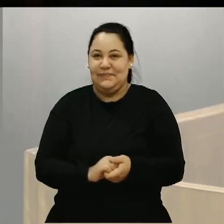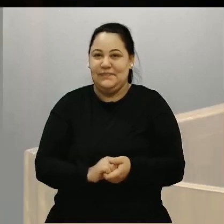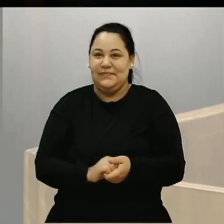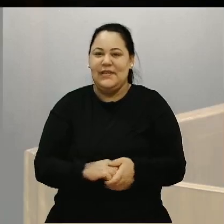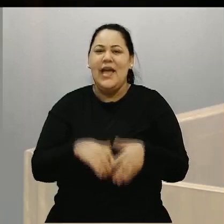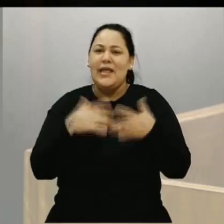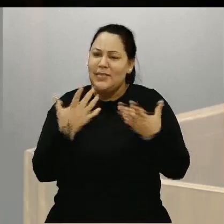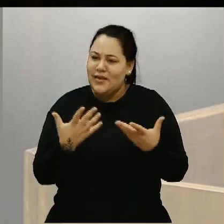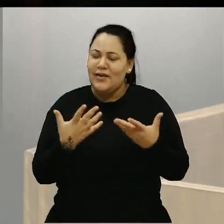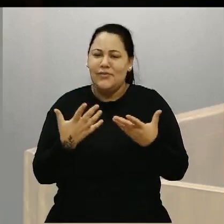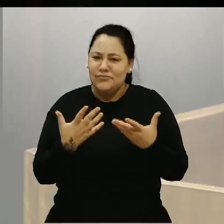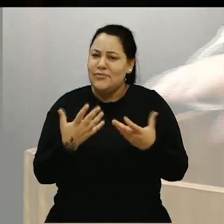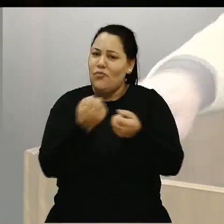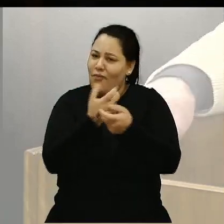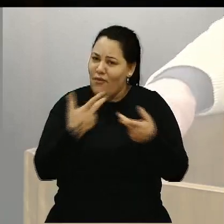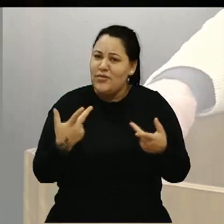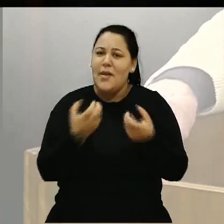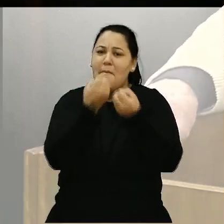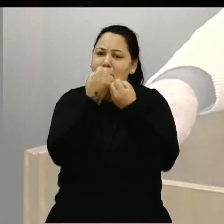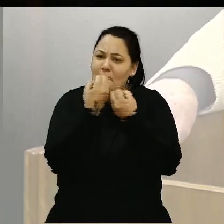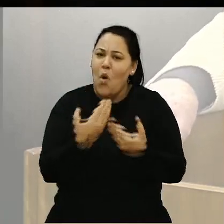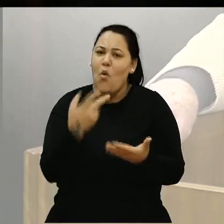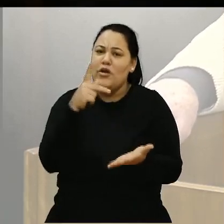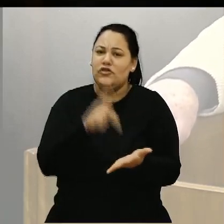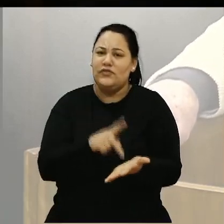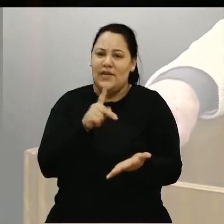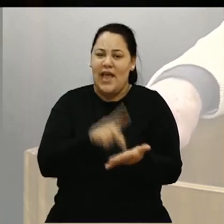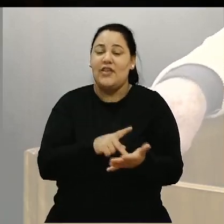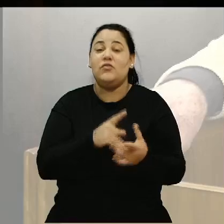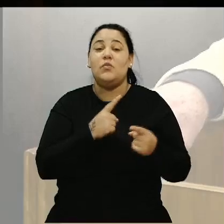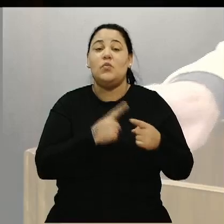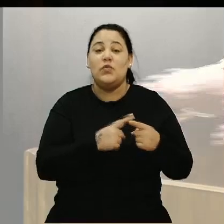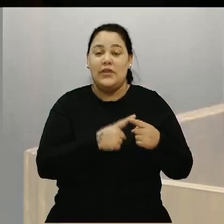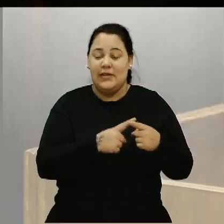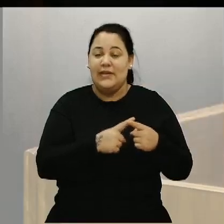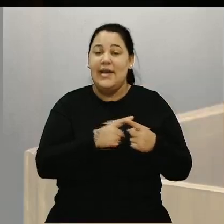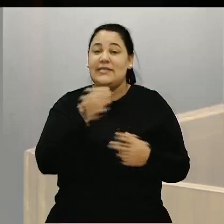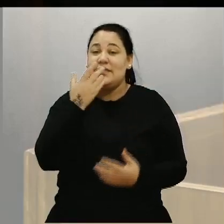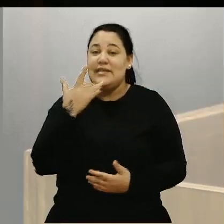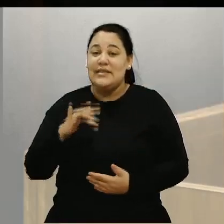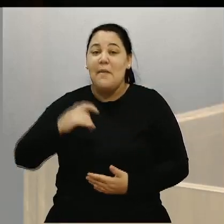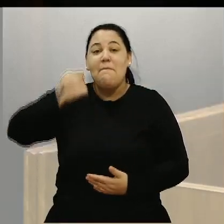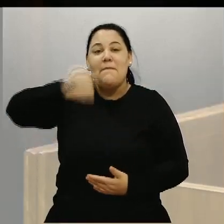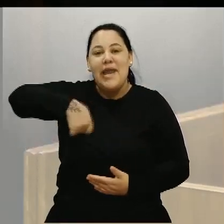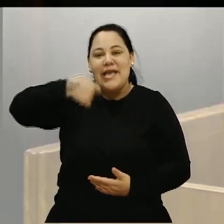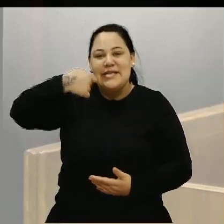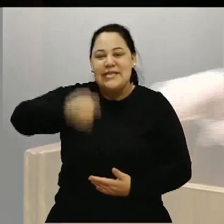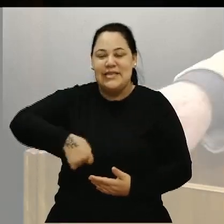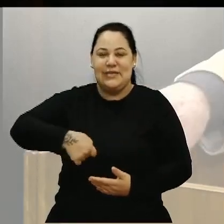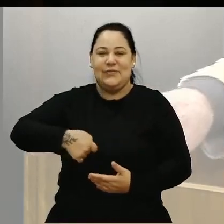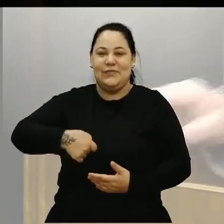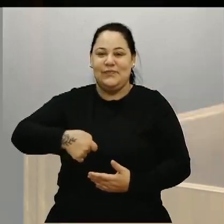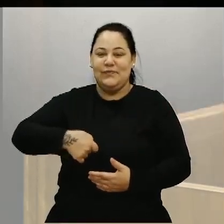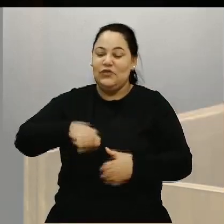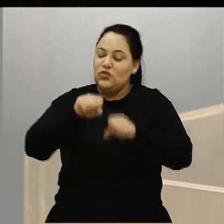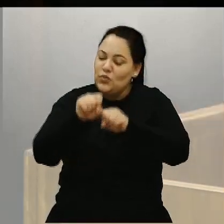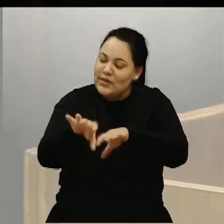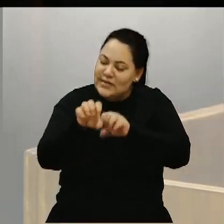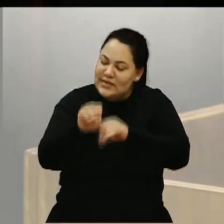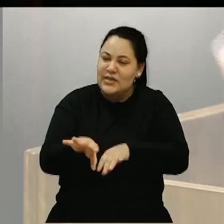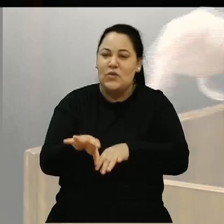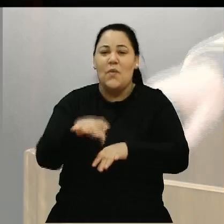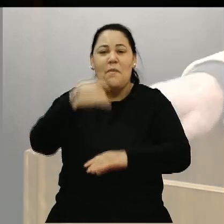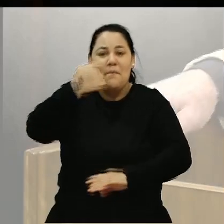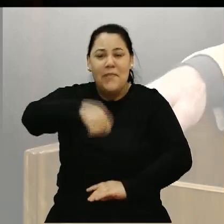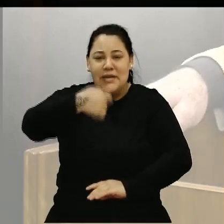aspecto extremamente positivo, porque essas crianças precisam de uma educação, precisam